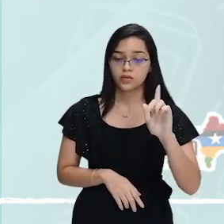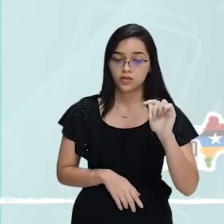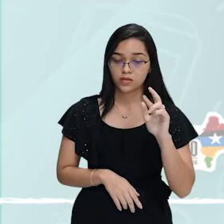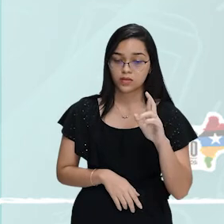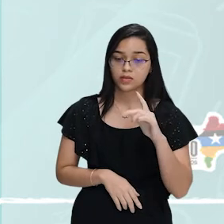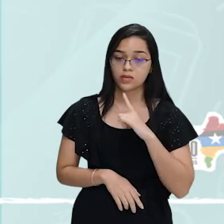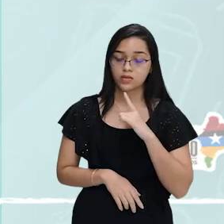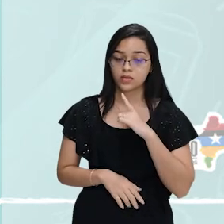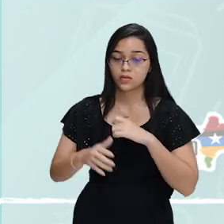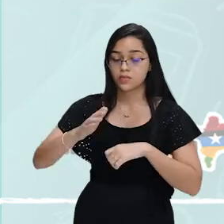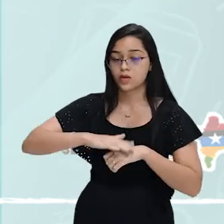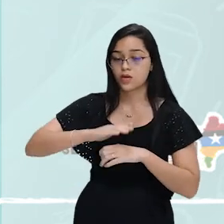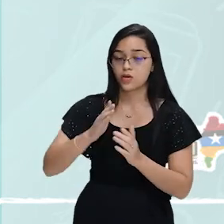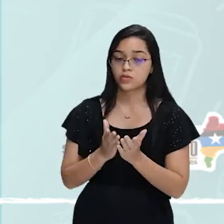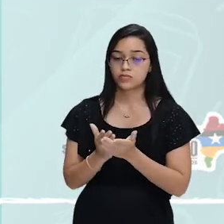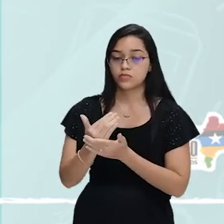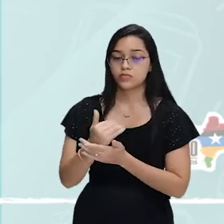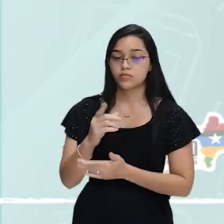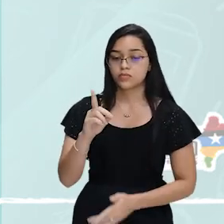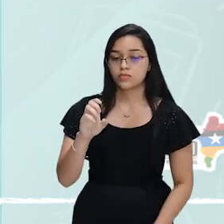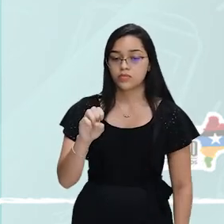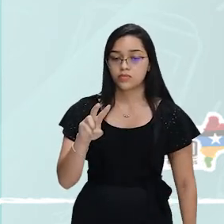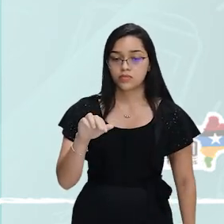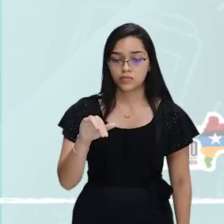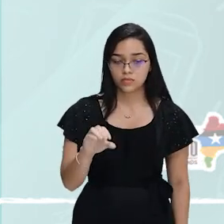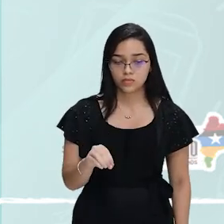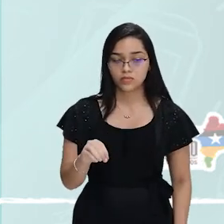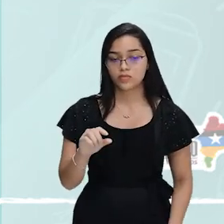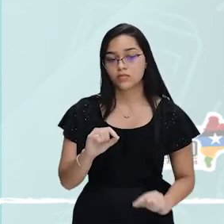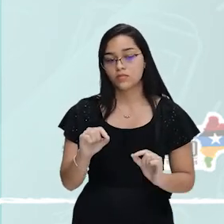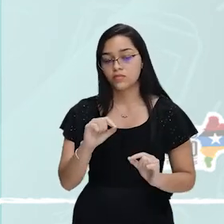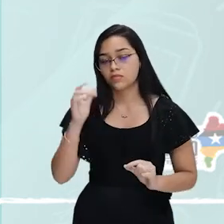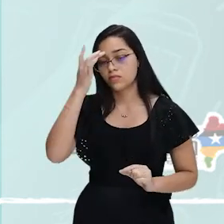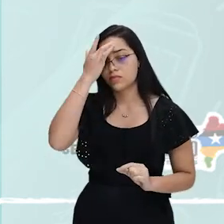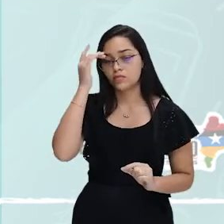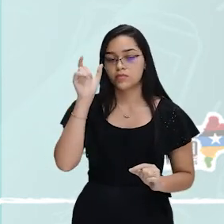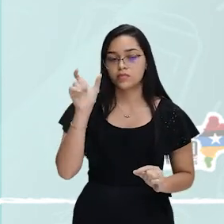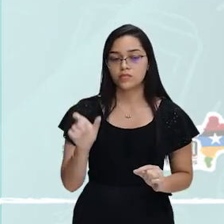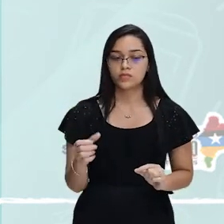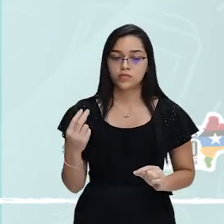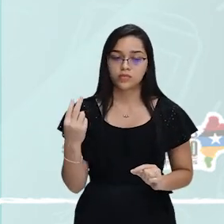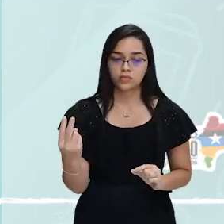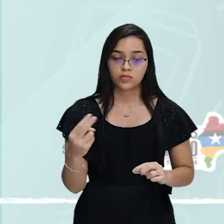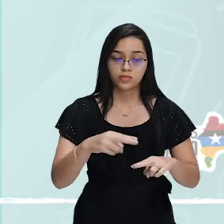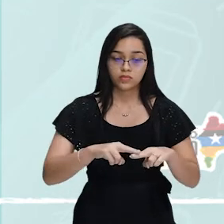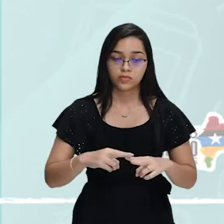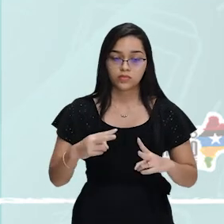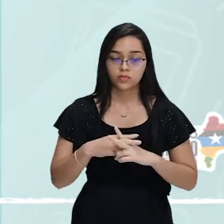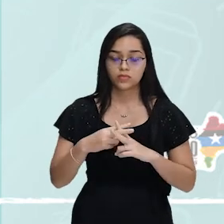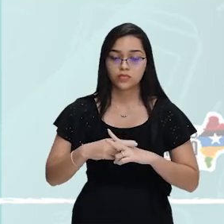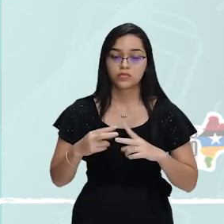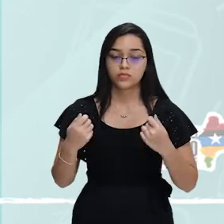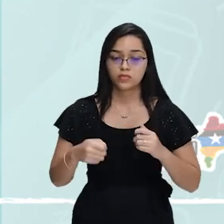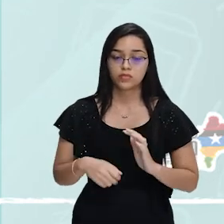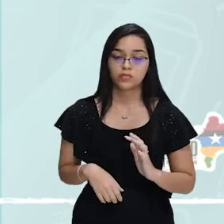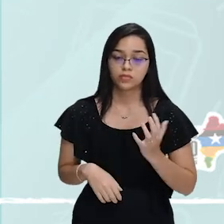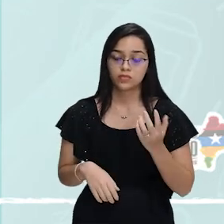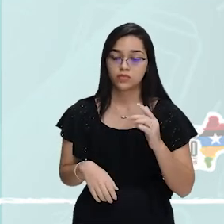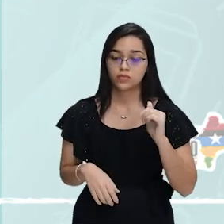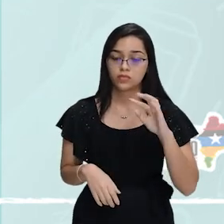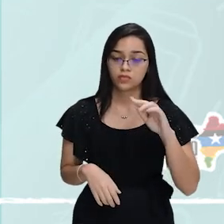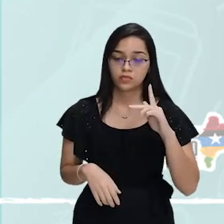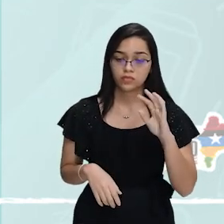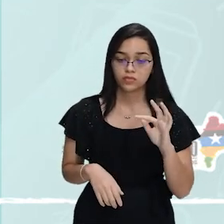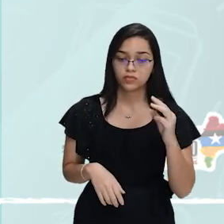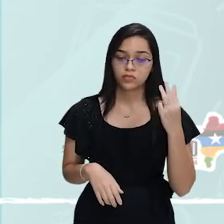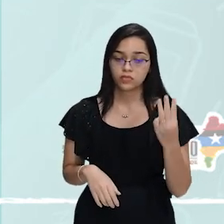3. E o menos regular foi aquele que obteve o maior desvio padrão. No caso, o atleta